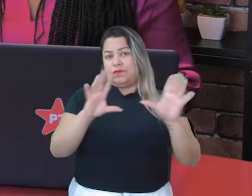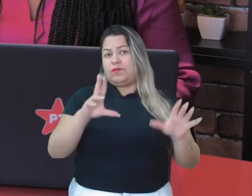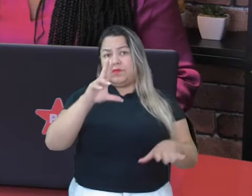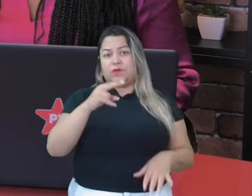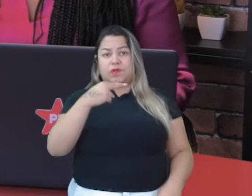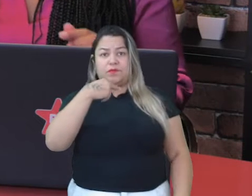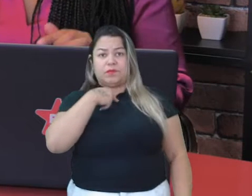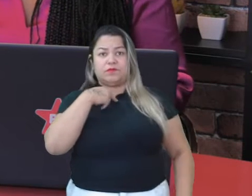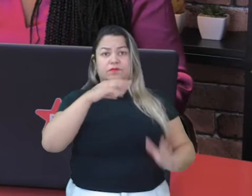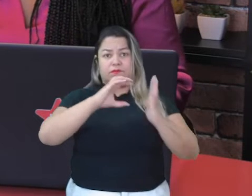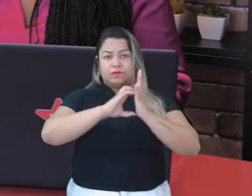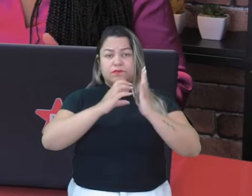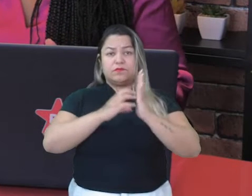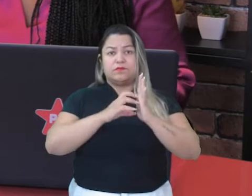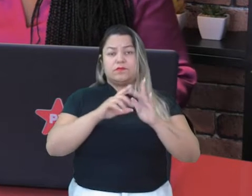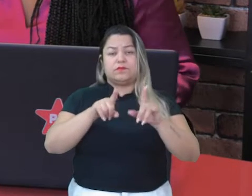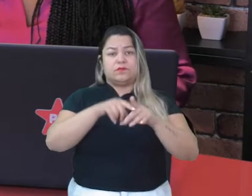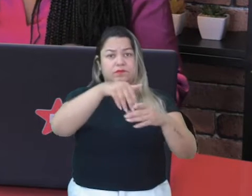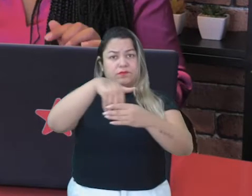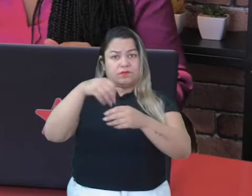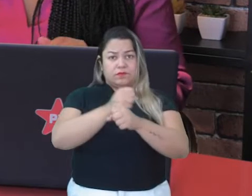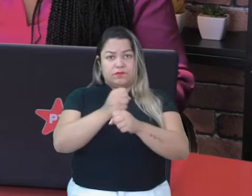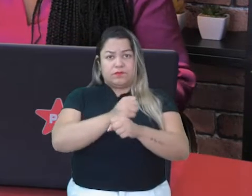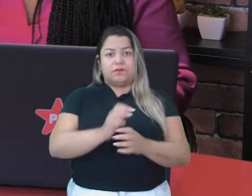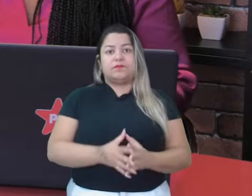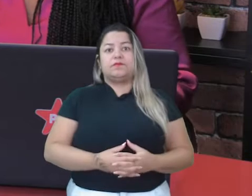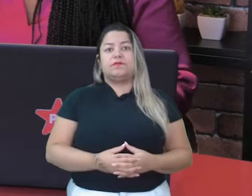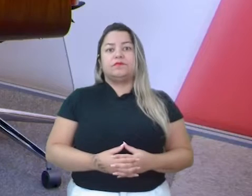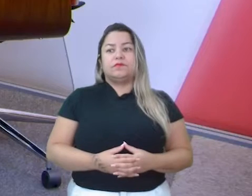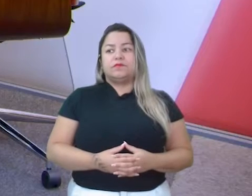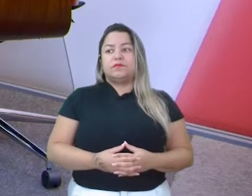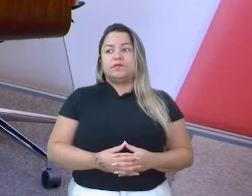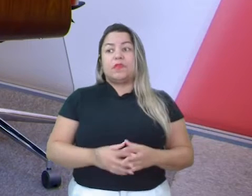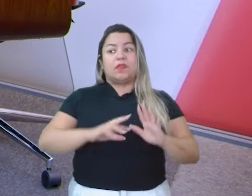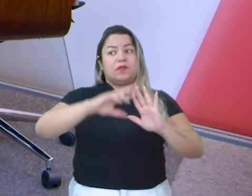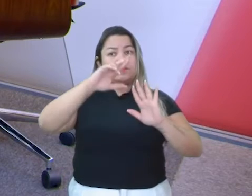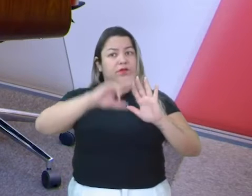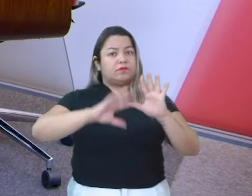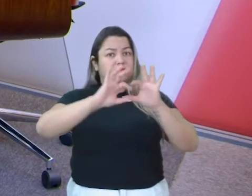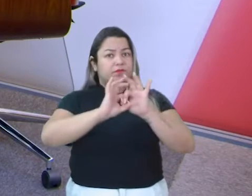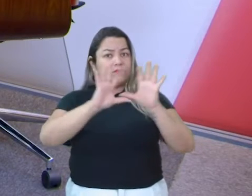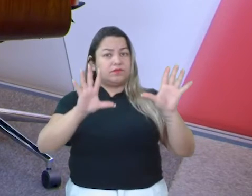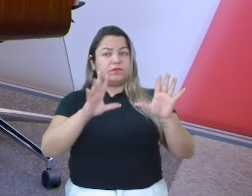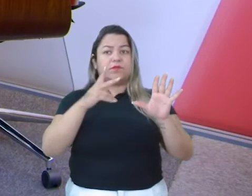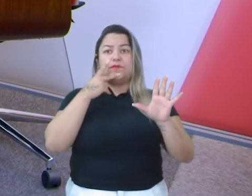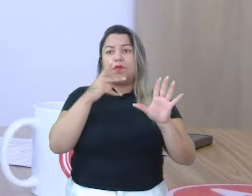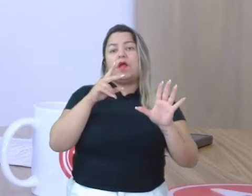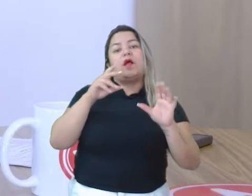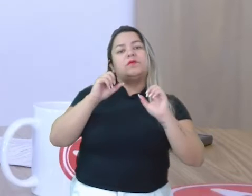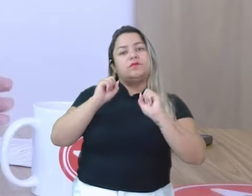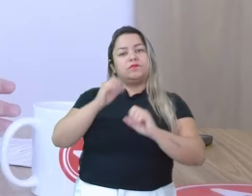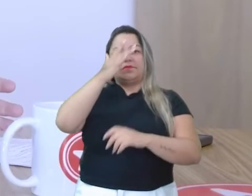é permitido e o que é proibido na campanha eleitoral para as eleições deste ano. A regra é a liberdade de manifestação. Então as